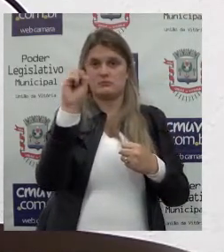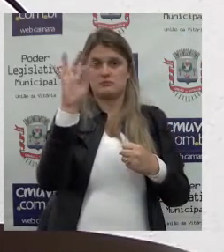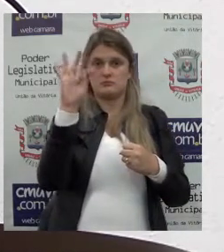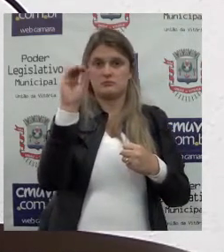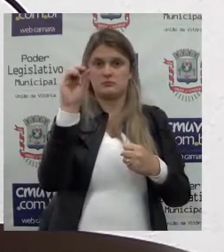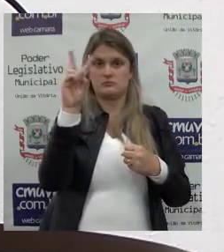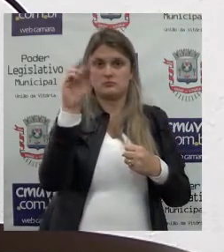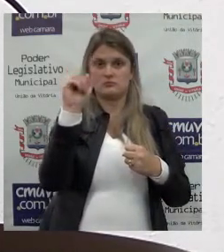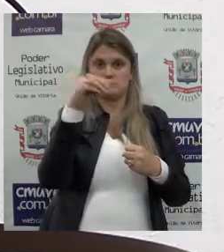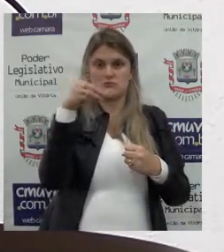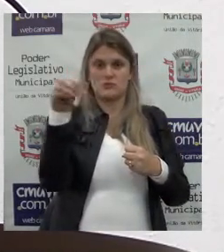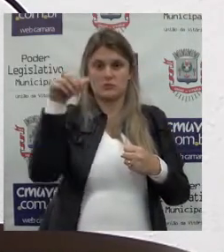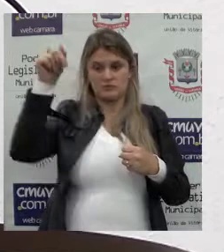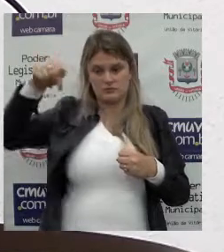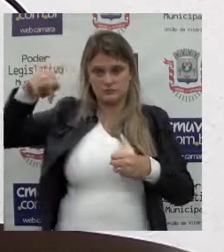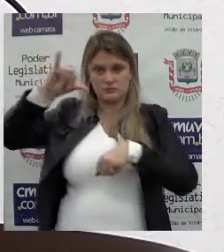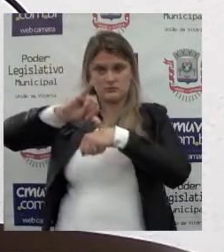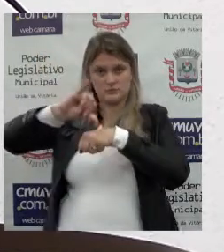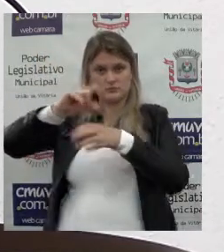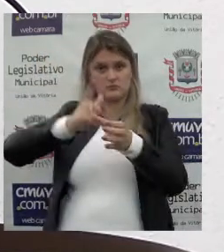Tem um reforço aqui no centro também.